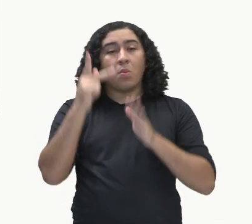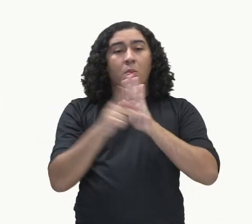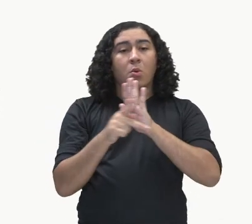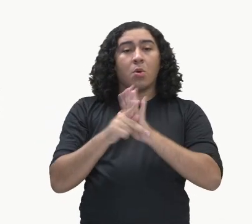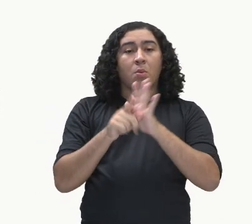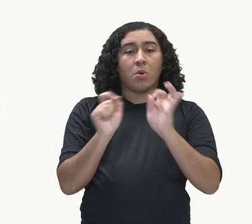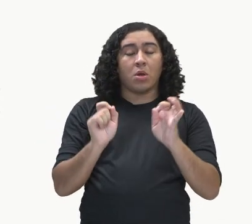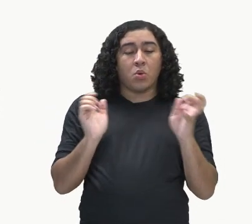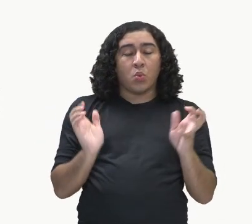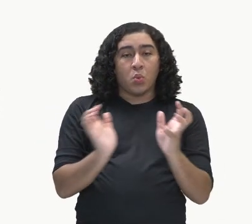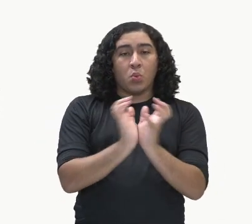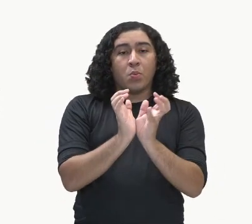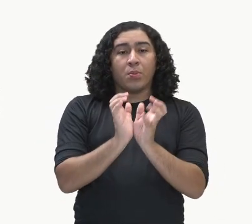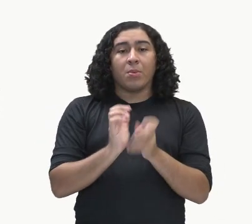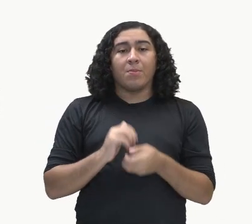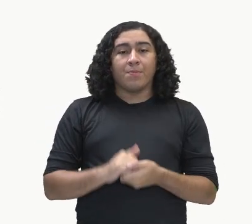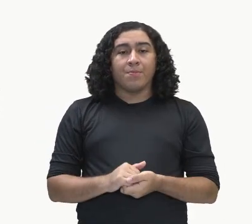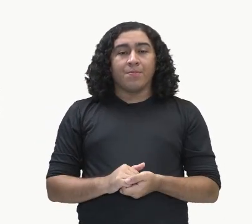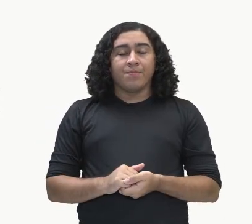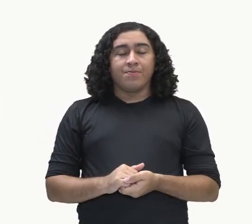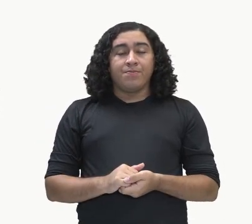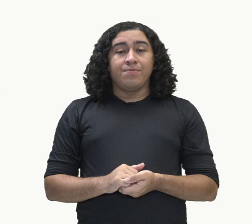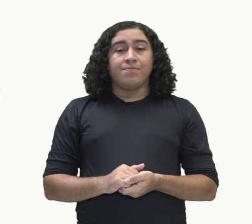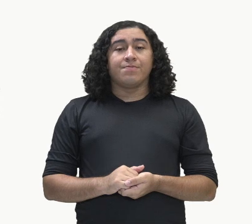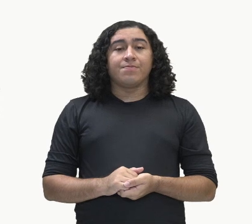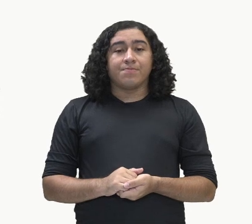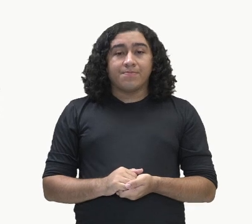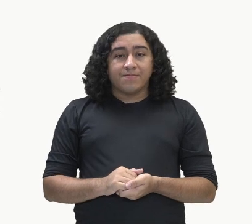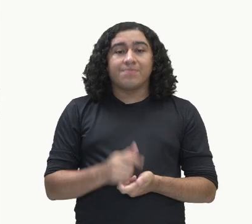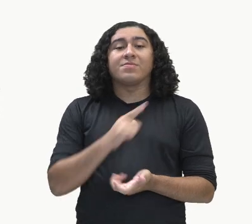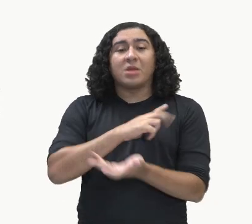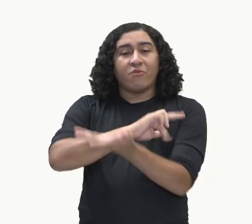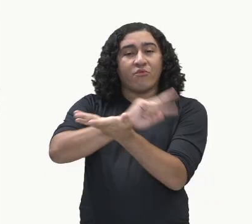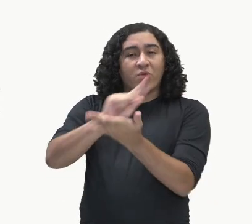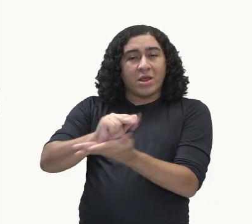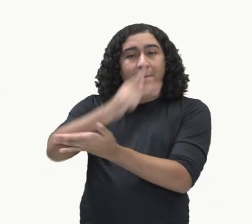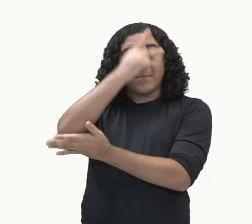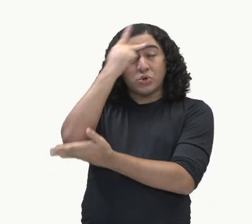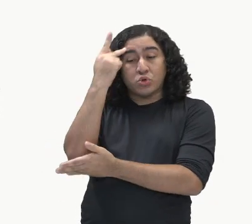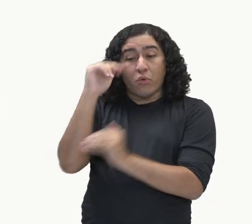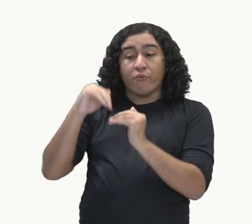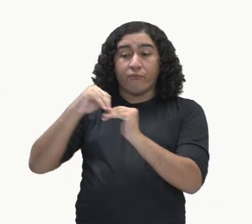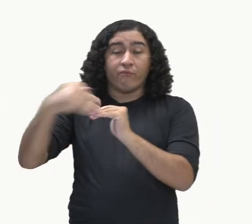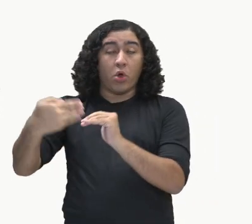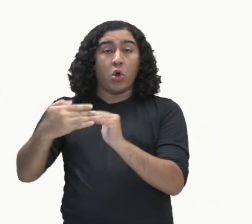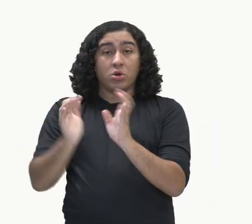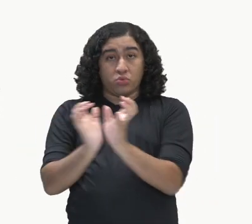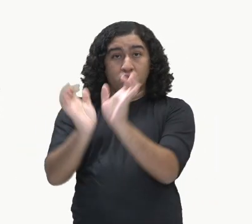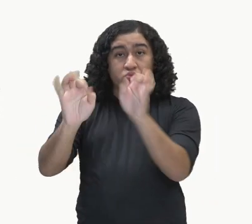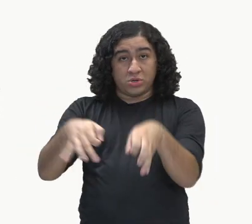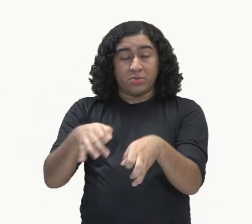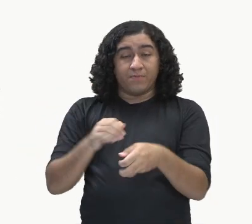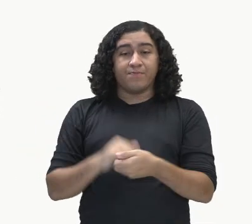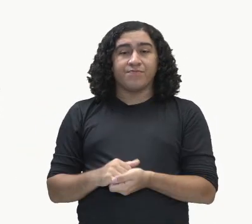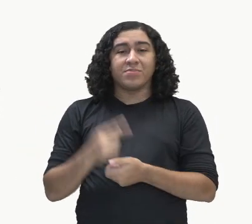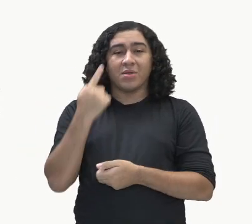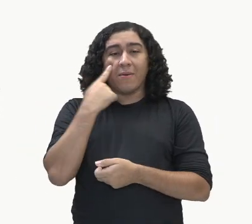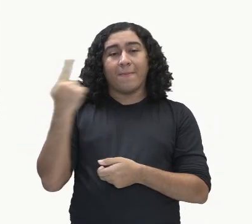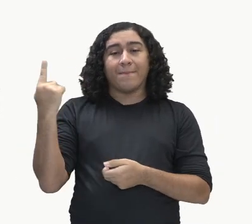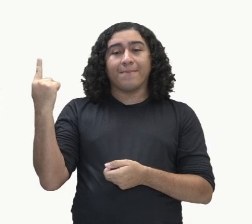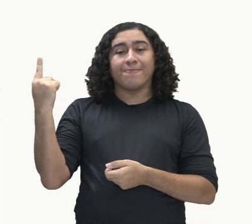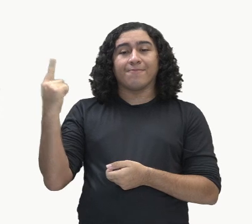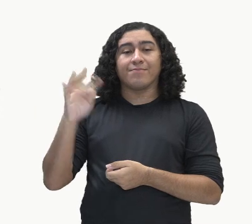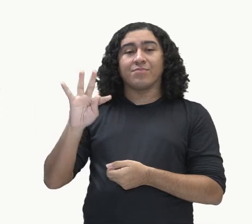Então, there are many more, muitas outras pessoas fora desses grupos. Olha só, tem uma palavra em destaque